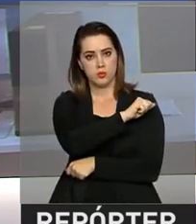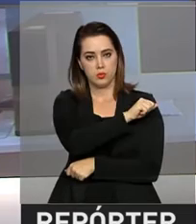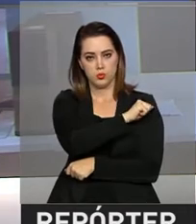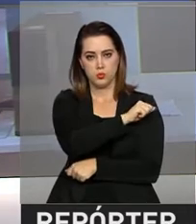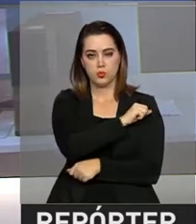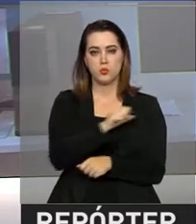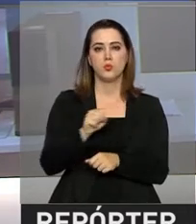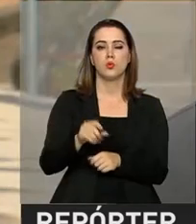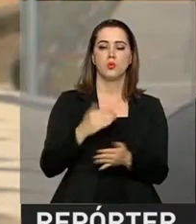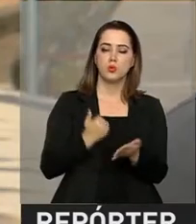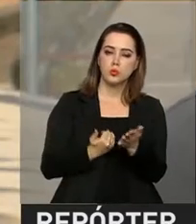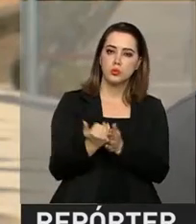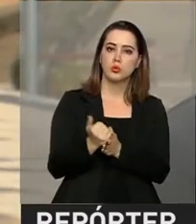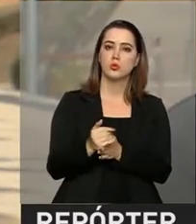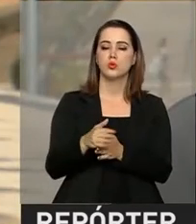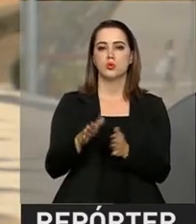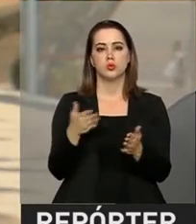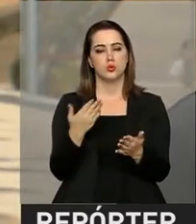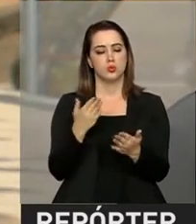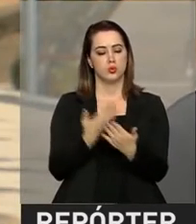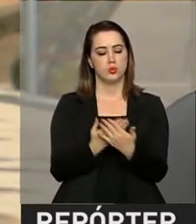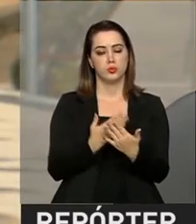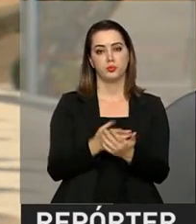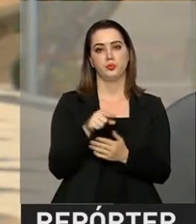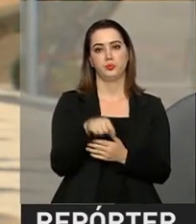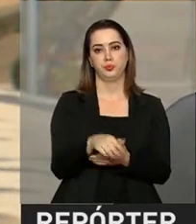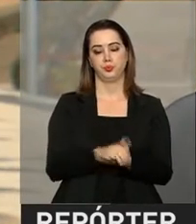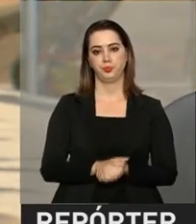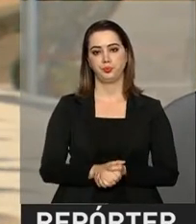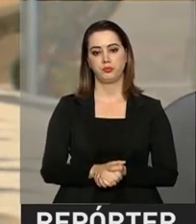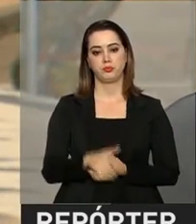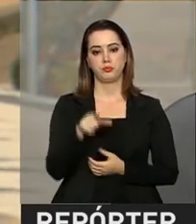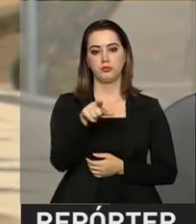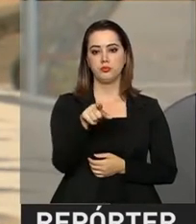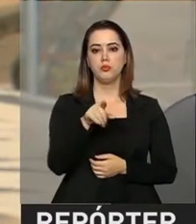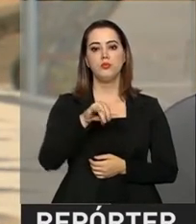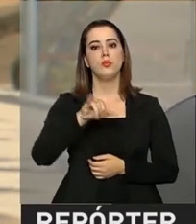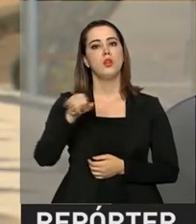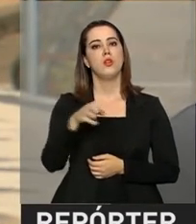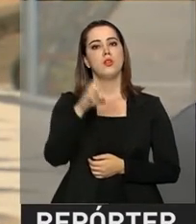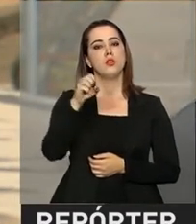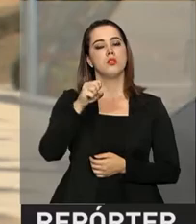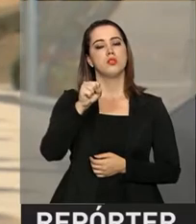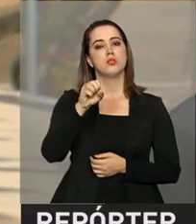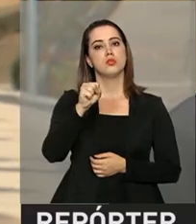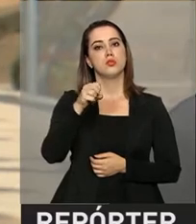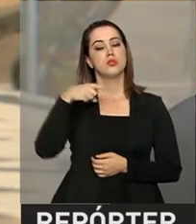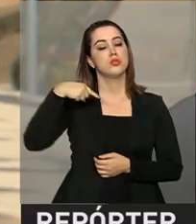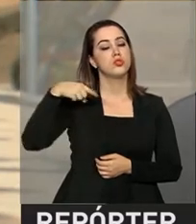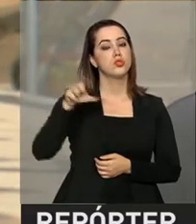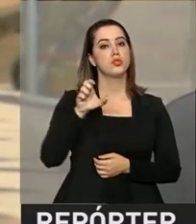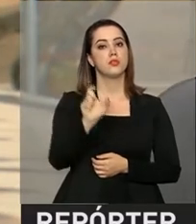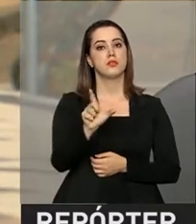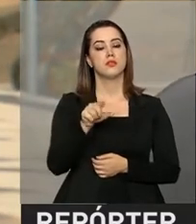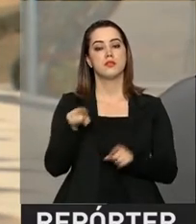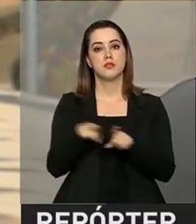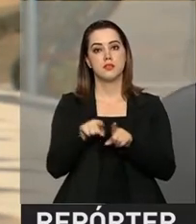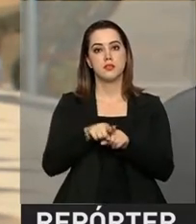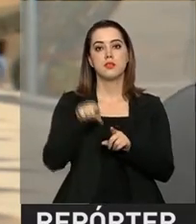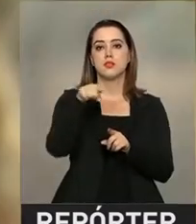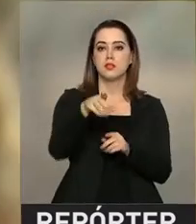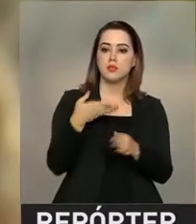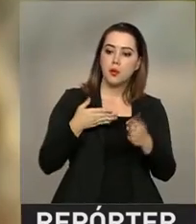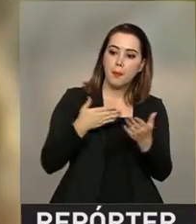universidade quando o estudante jessé lima passou no vestibular para o curso de letras na universidade de